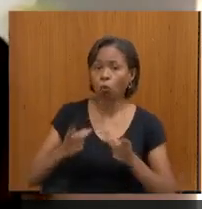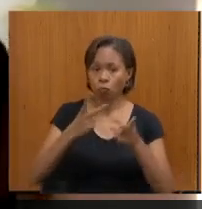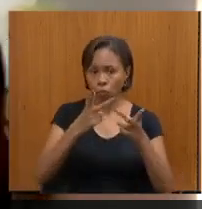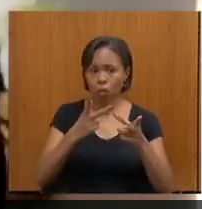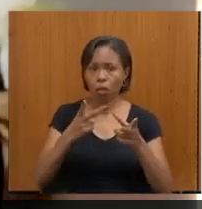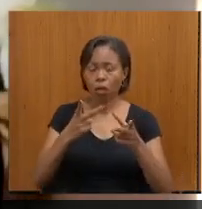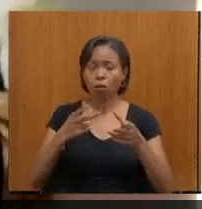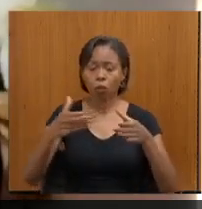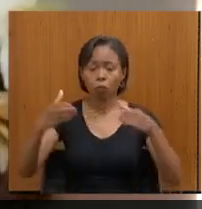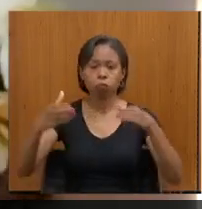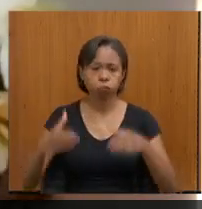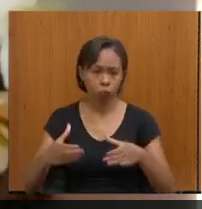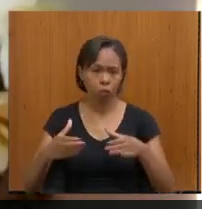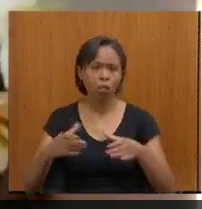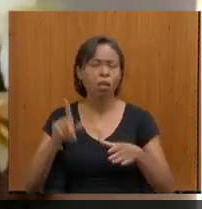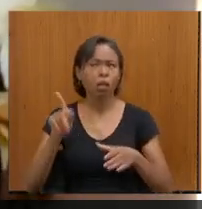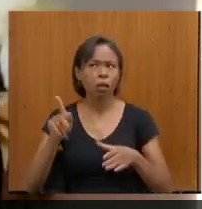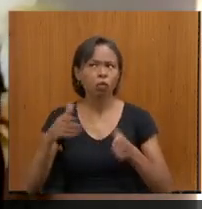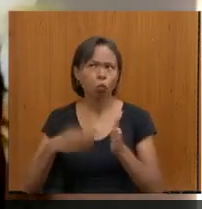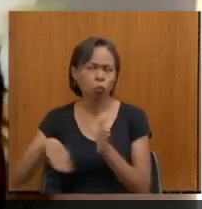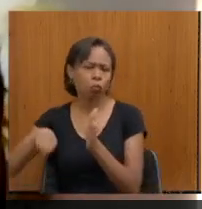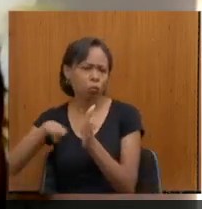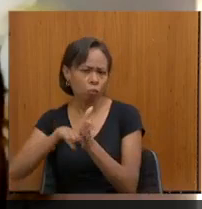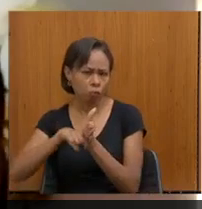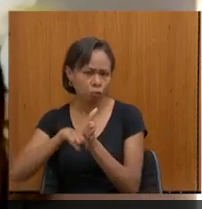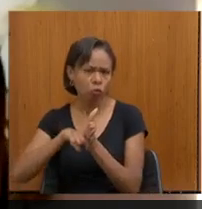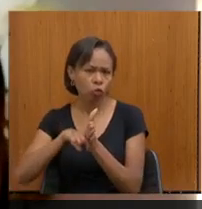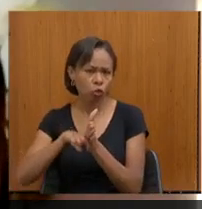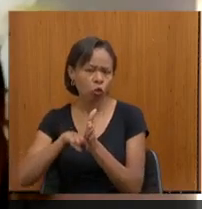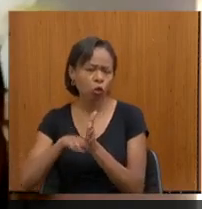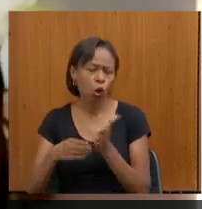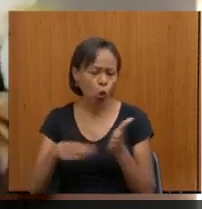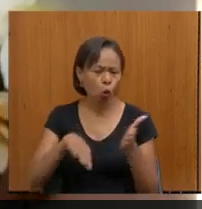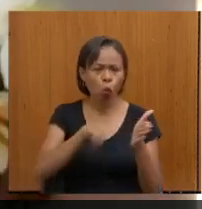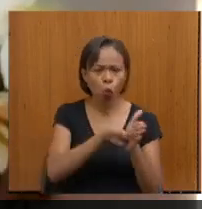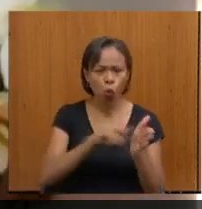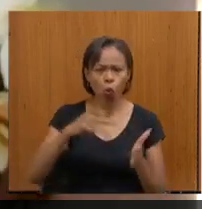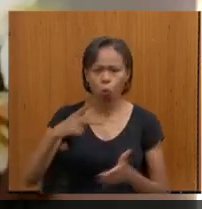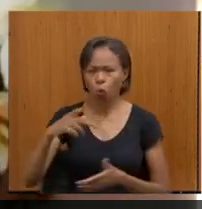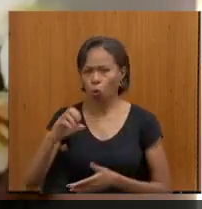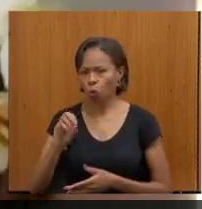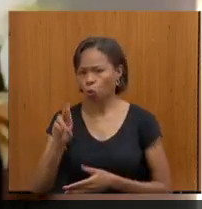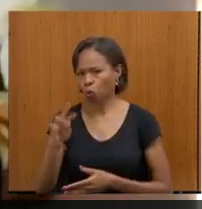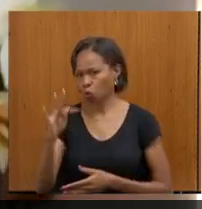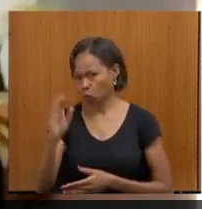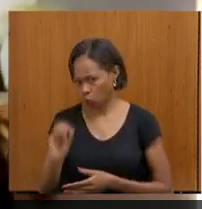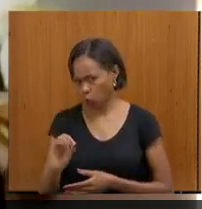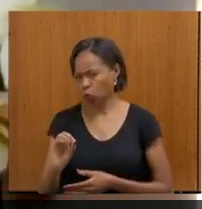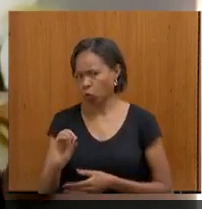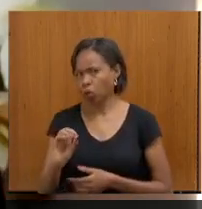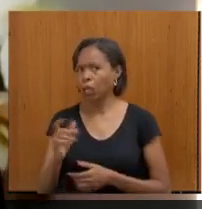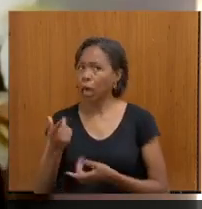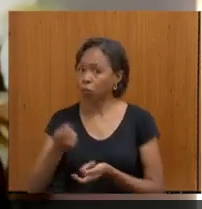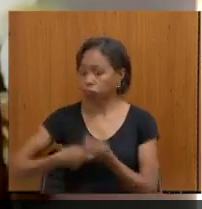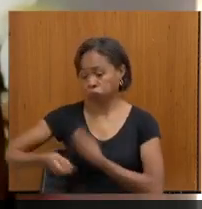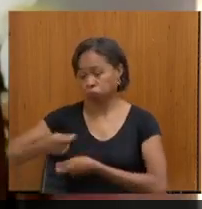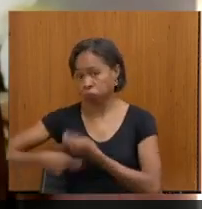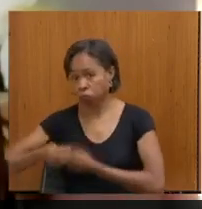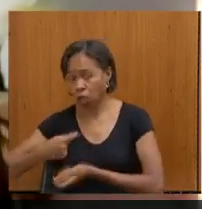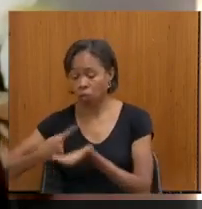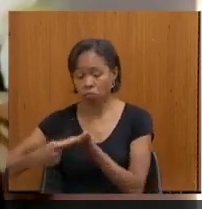LAMB um poste de barbeiro está negociando o pão grande no outro sistema fábrica